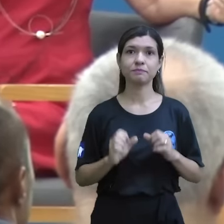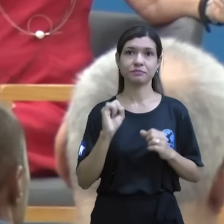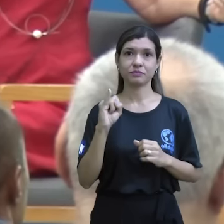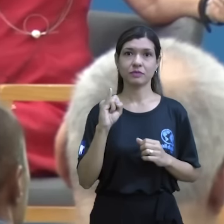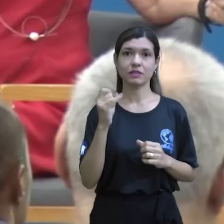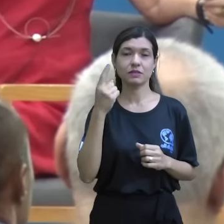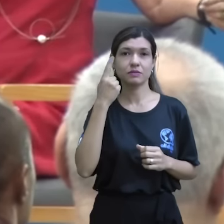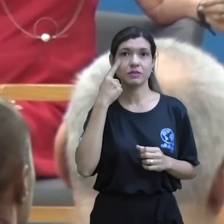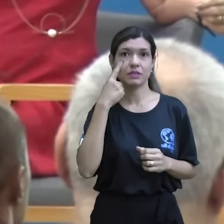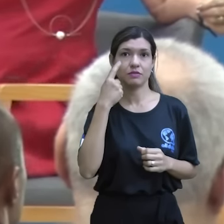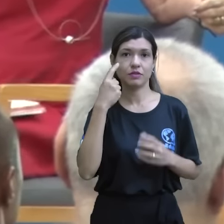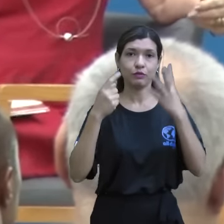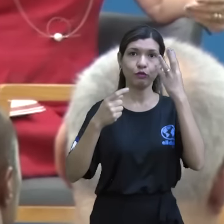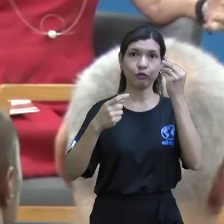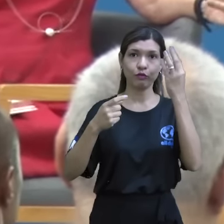antes.